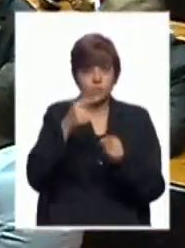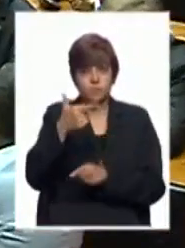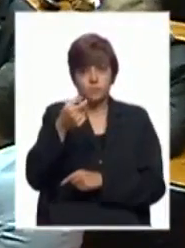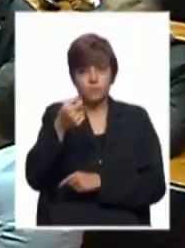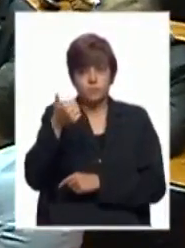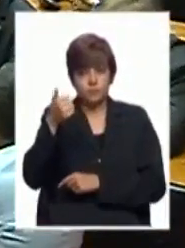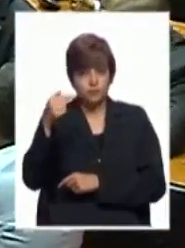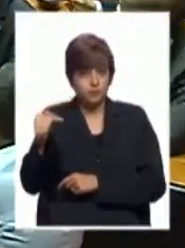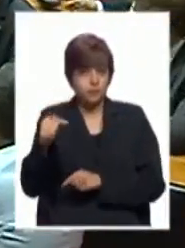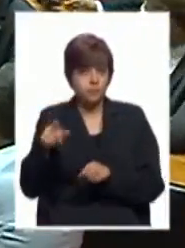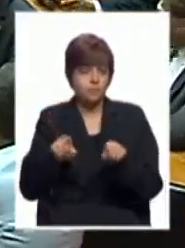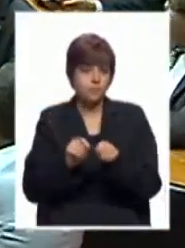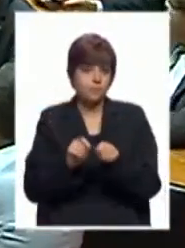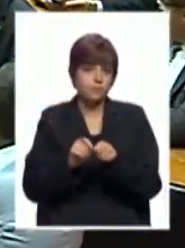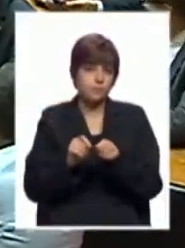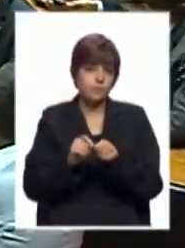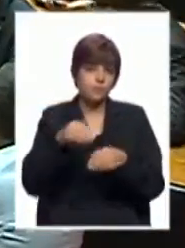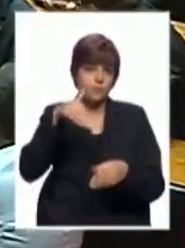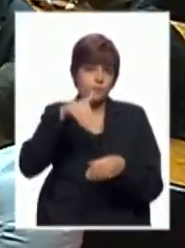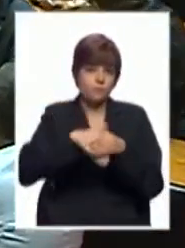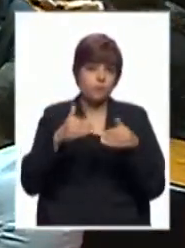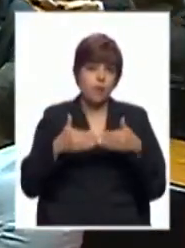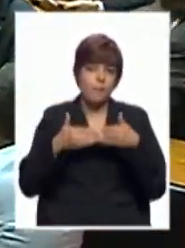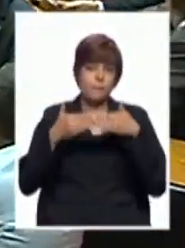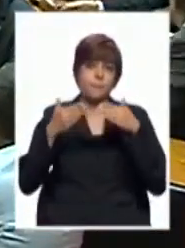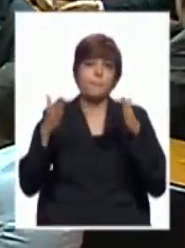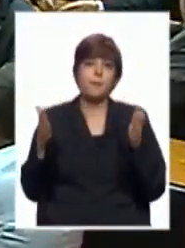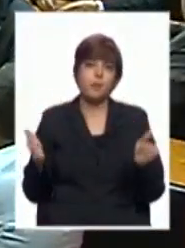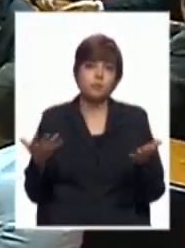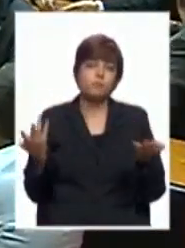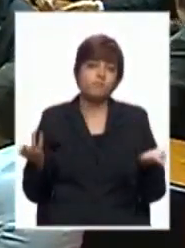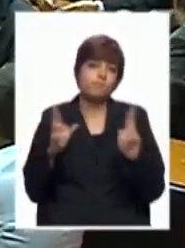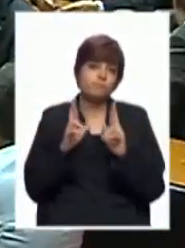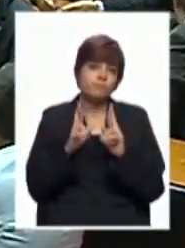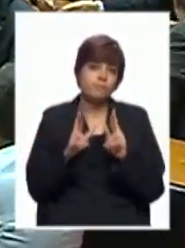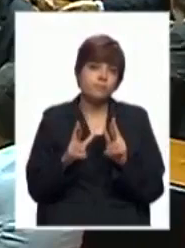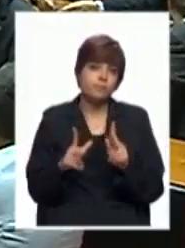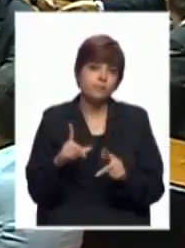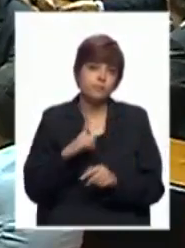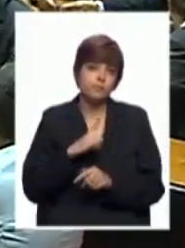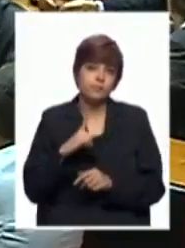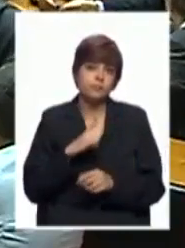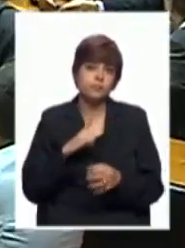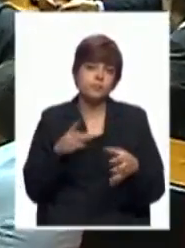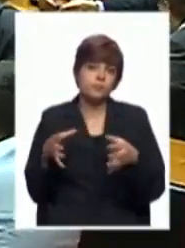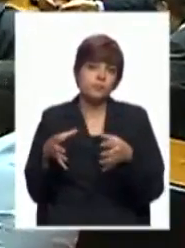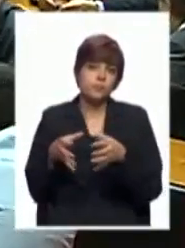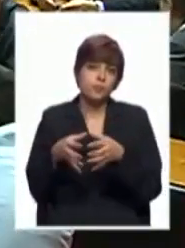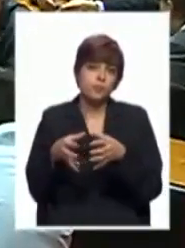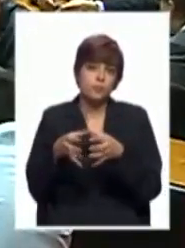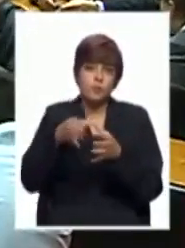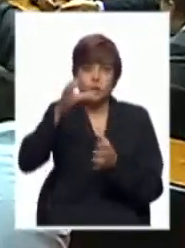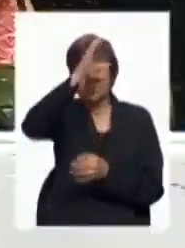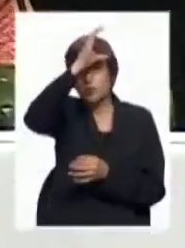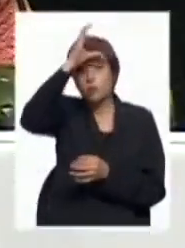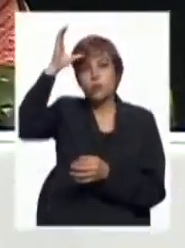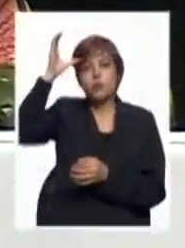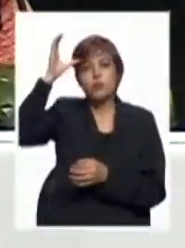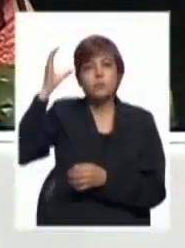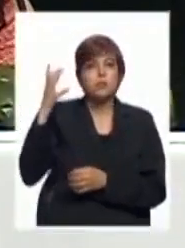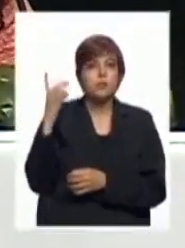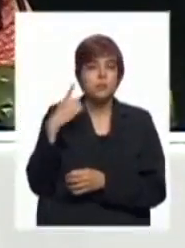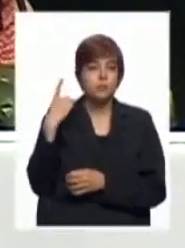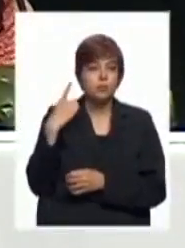voto aberto. É um processo que, inclusive, difere da Câmara dos Deputados? É um contraponto em relação